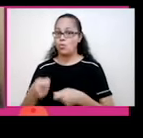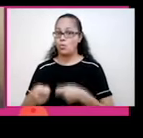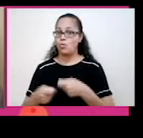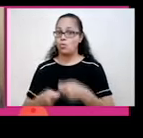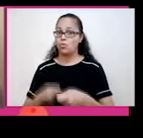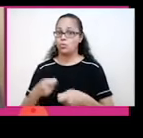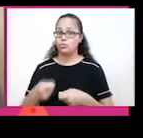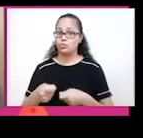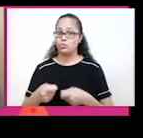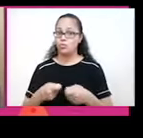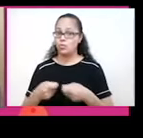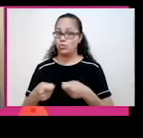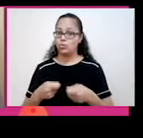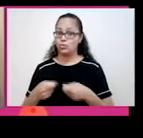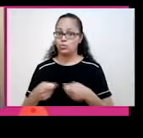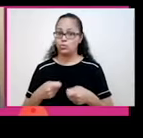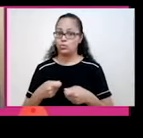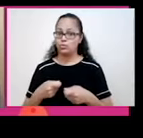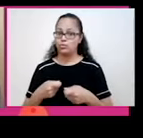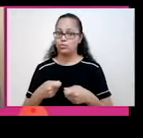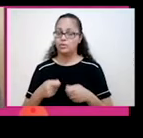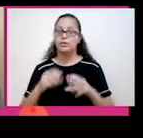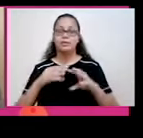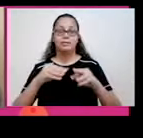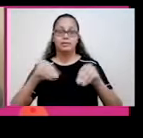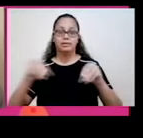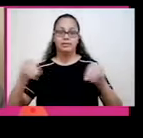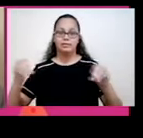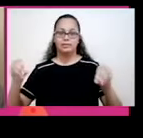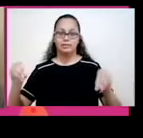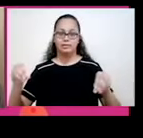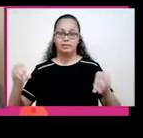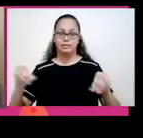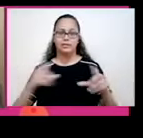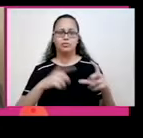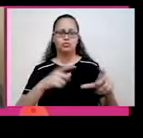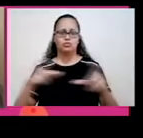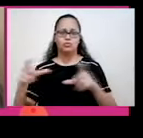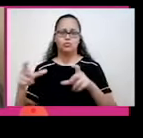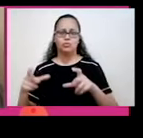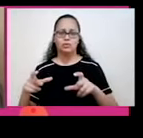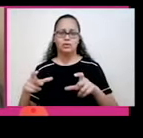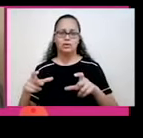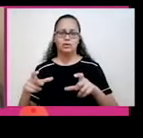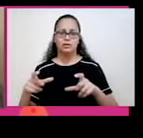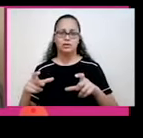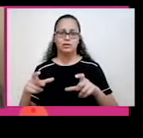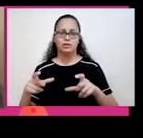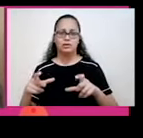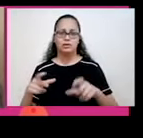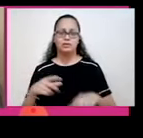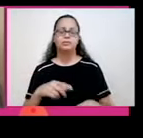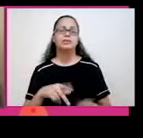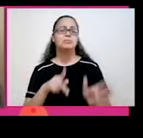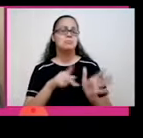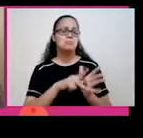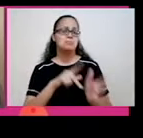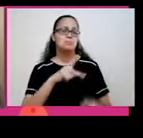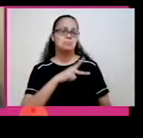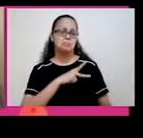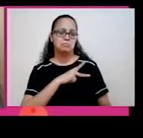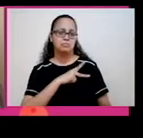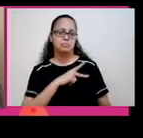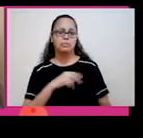economia e a coletivização das terras, né? Não mais como propriedade privada individual.